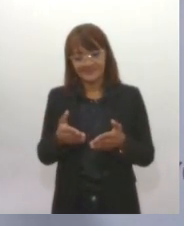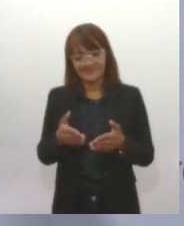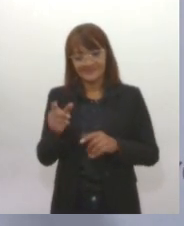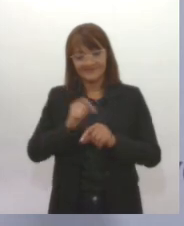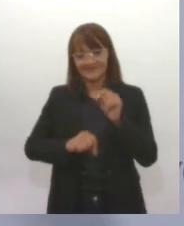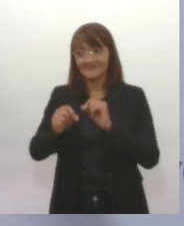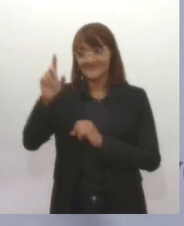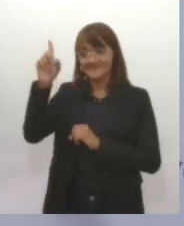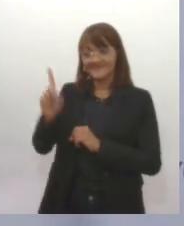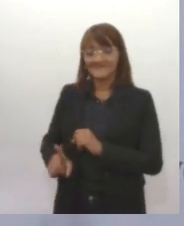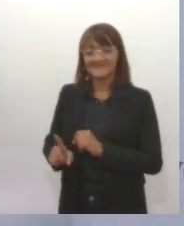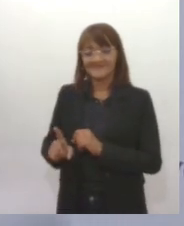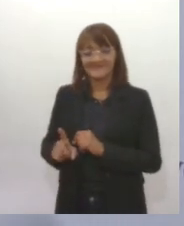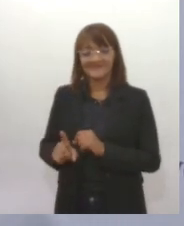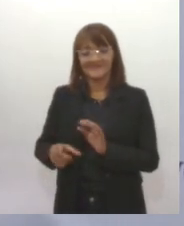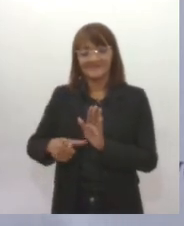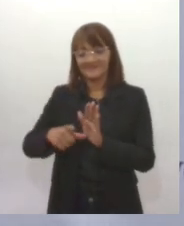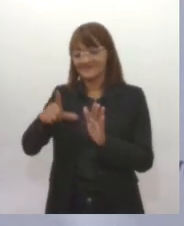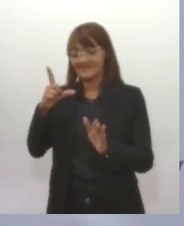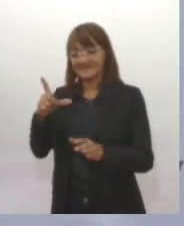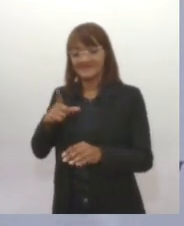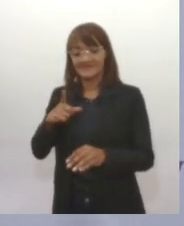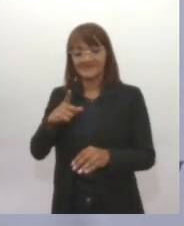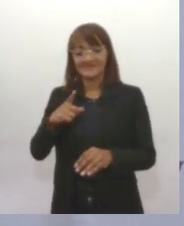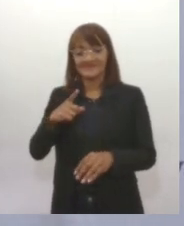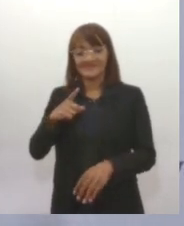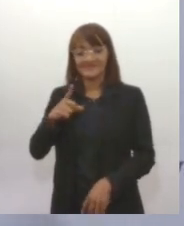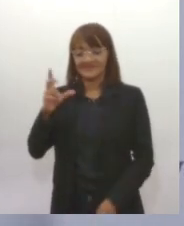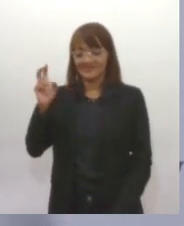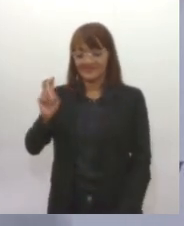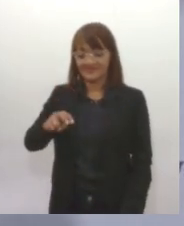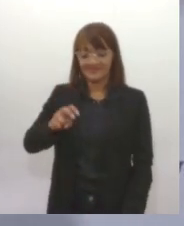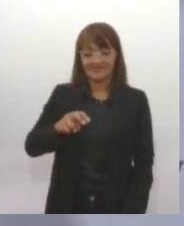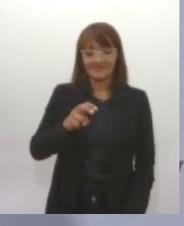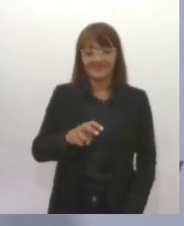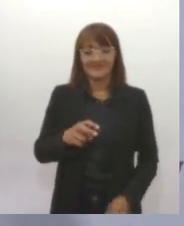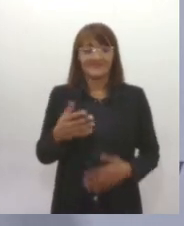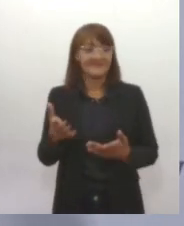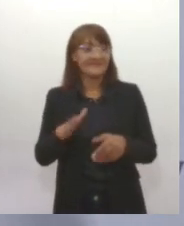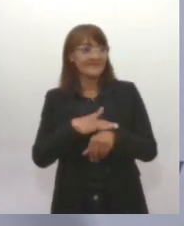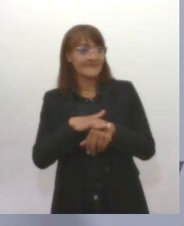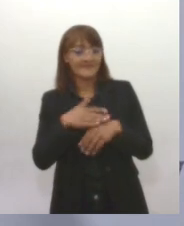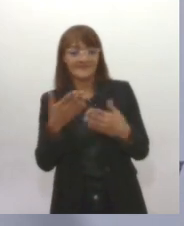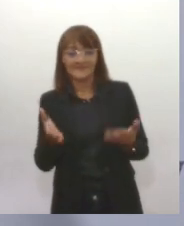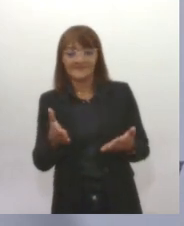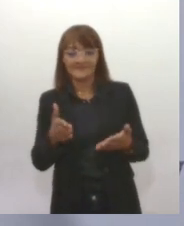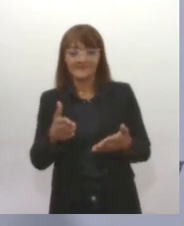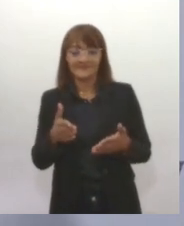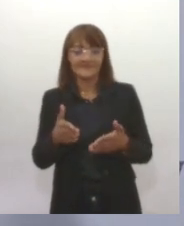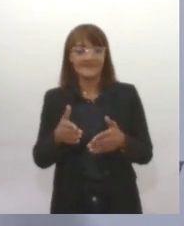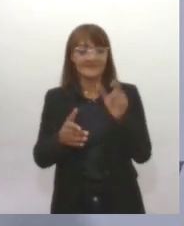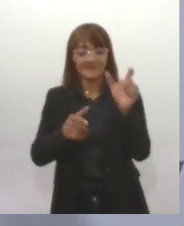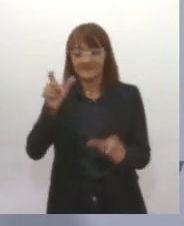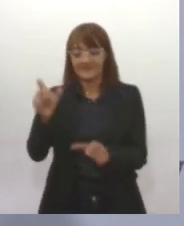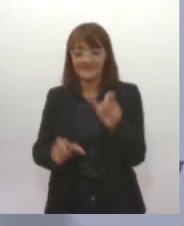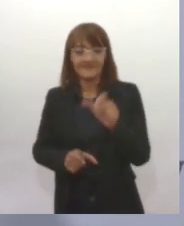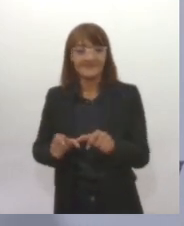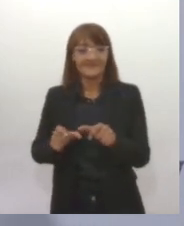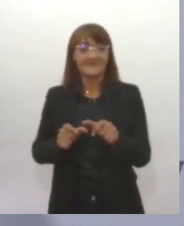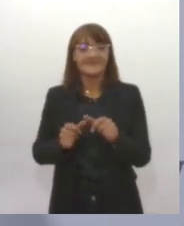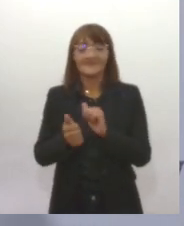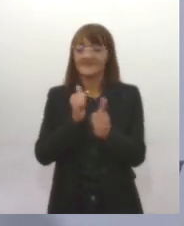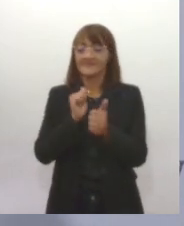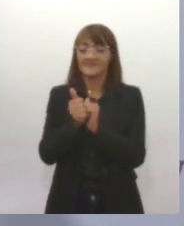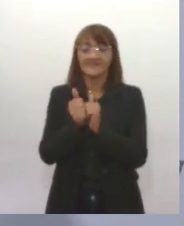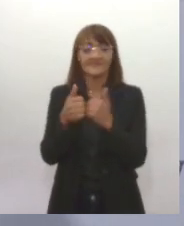do campo, da arquibancada para o vestiário falar com os jogadores e mudava o ânimo do time e que transformou, né, Itabaiana de